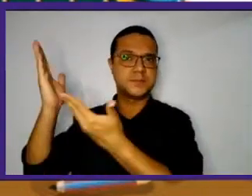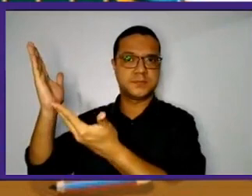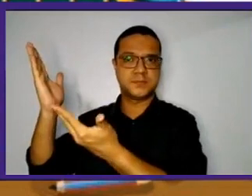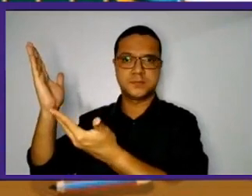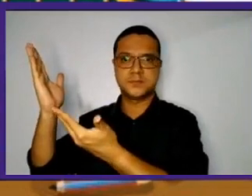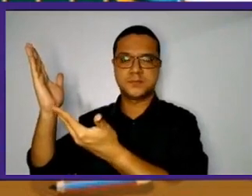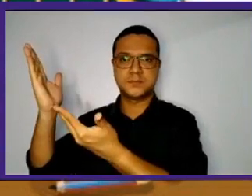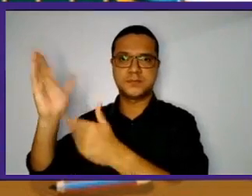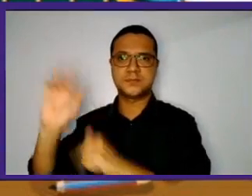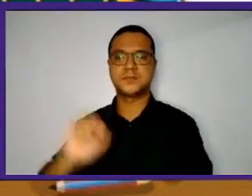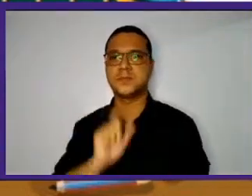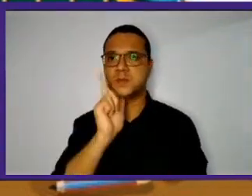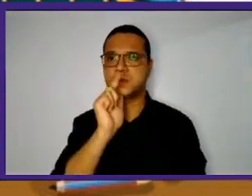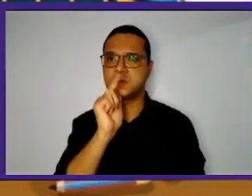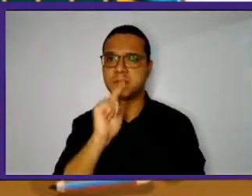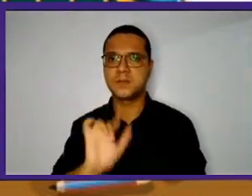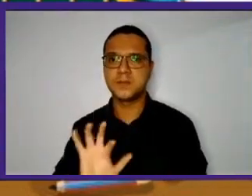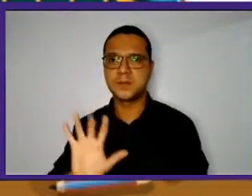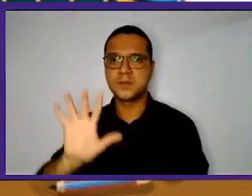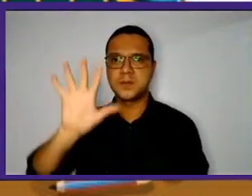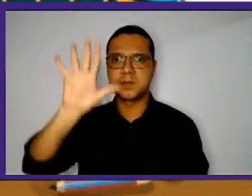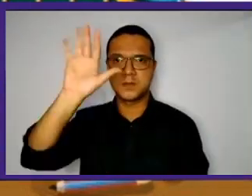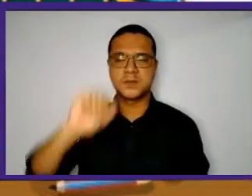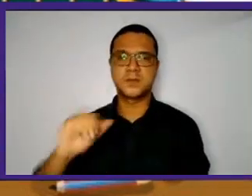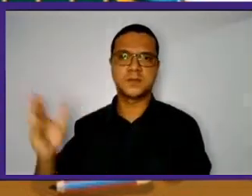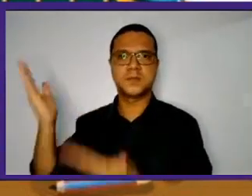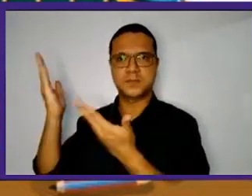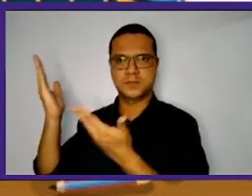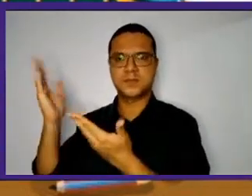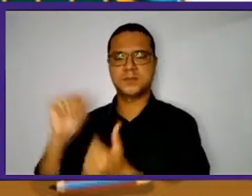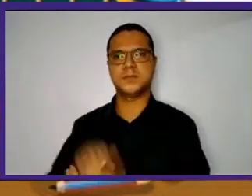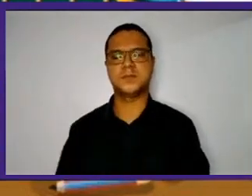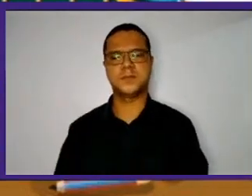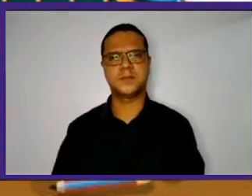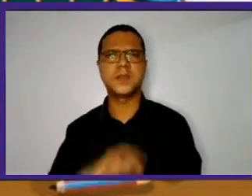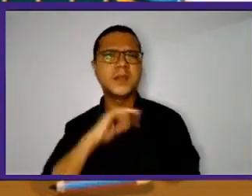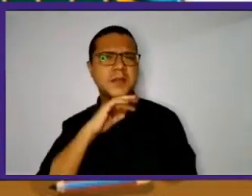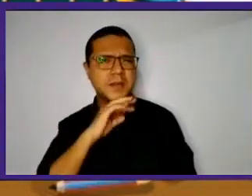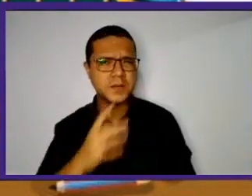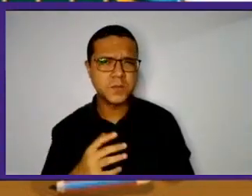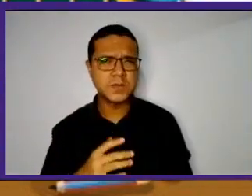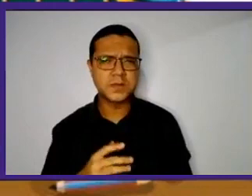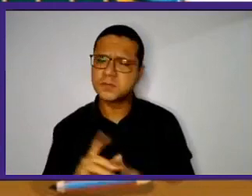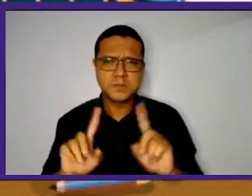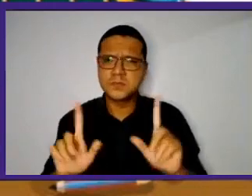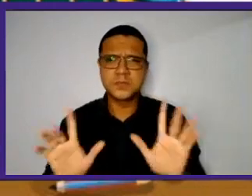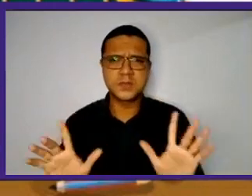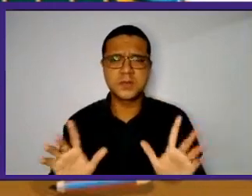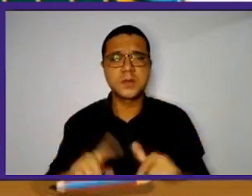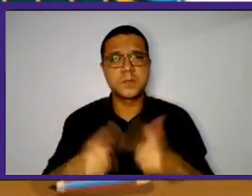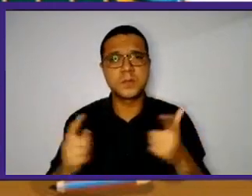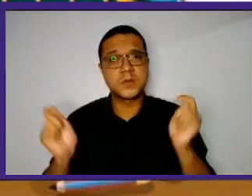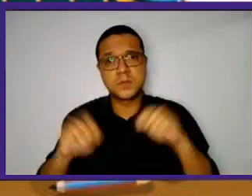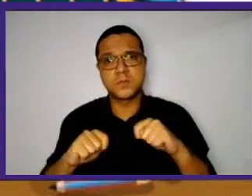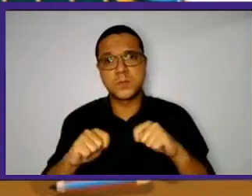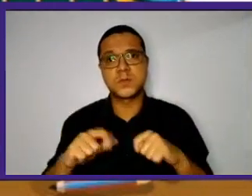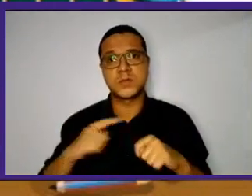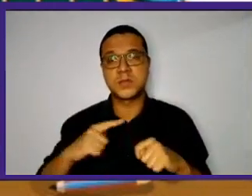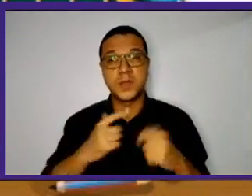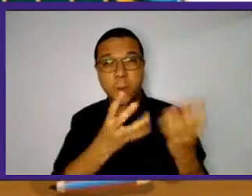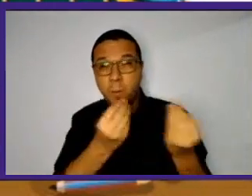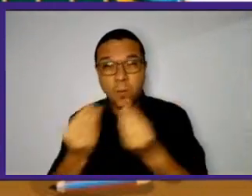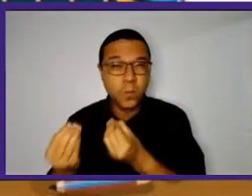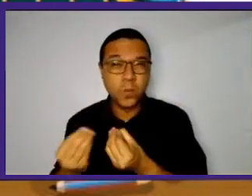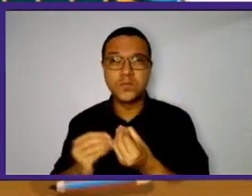Vapor de água. A água no estado de vapor, certo? Isso é ruim? Não. Mas ela pode estar em excesso